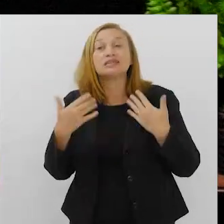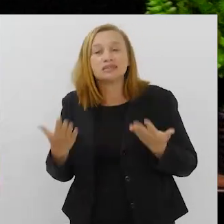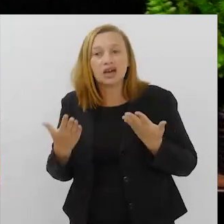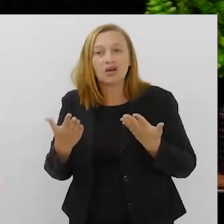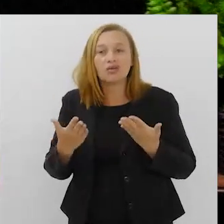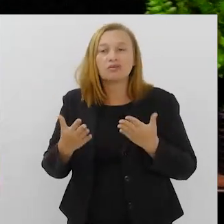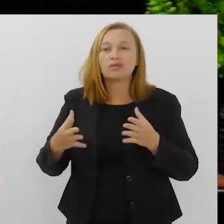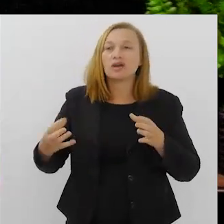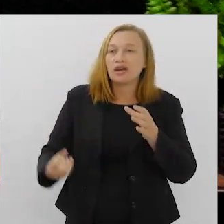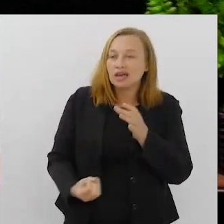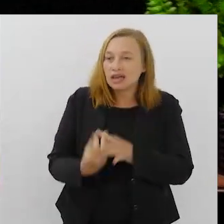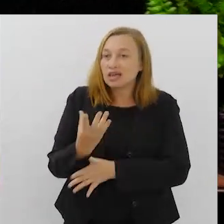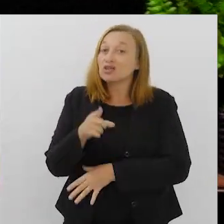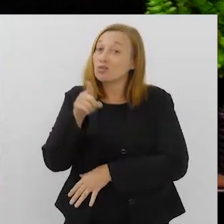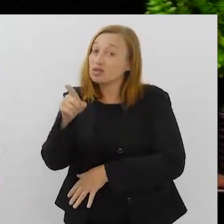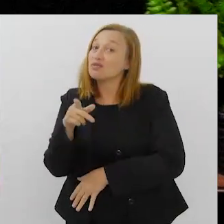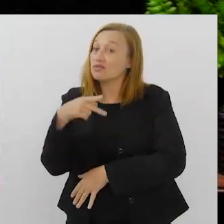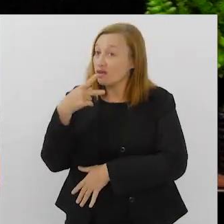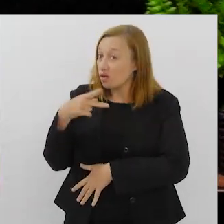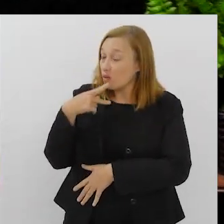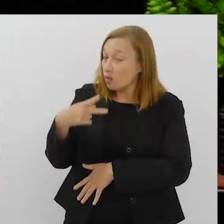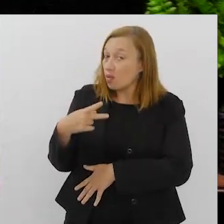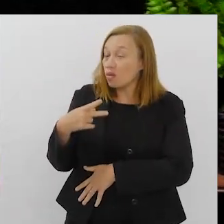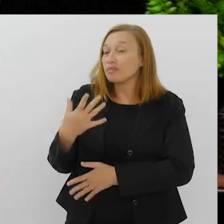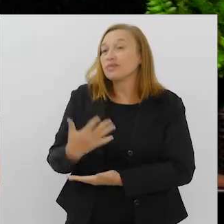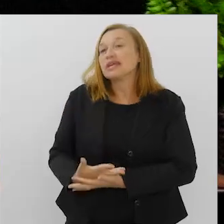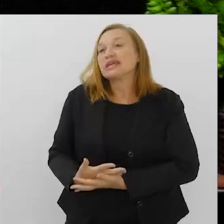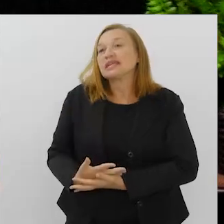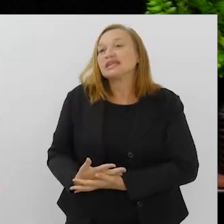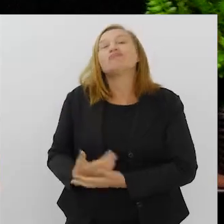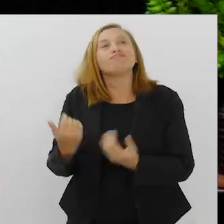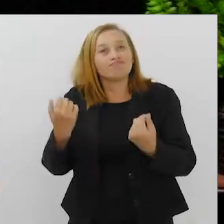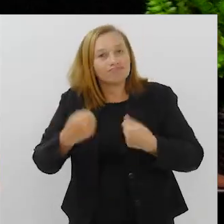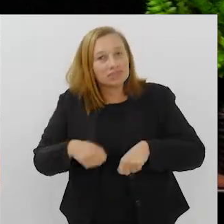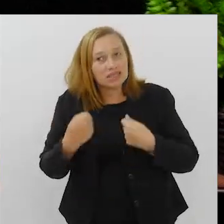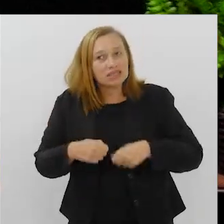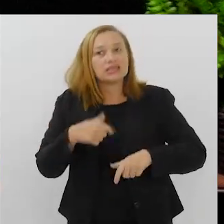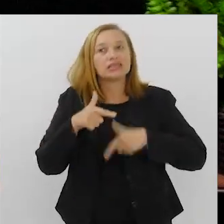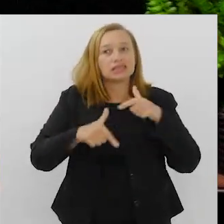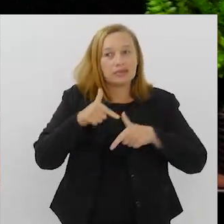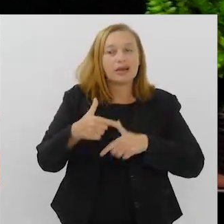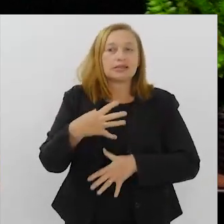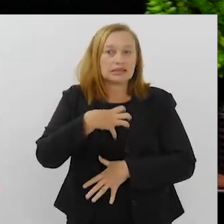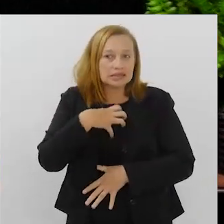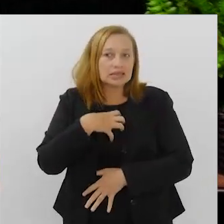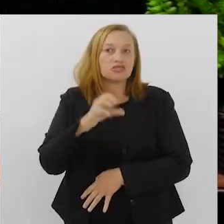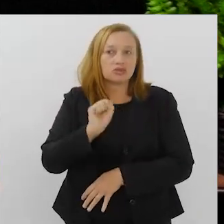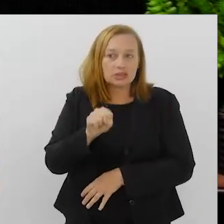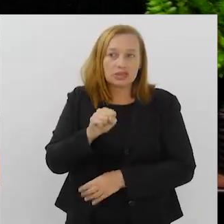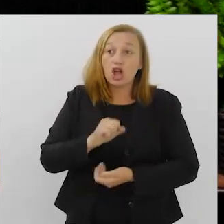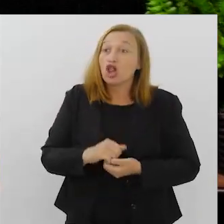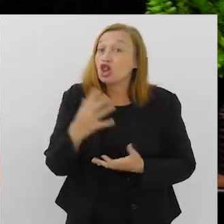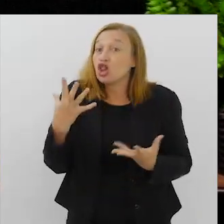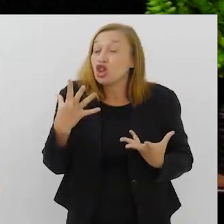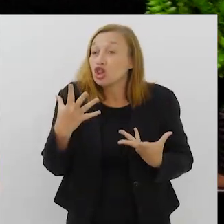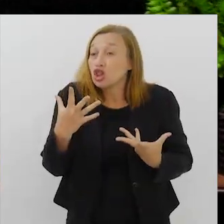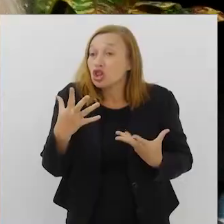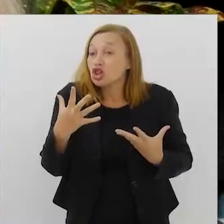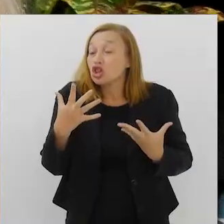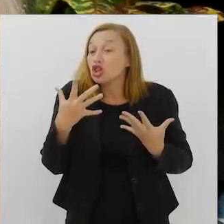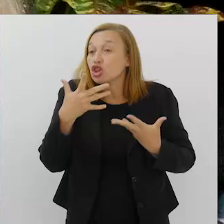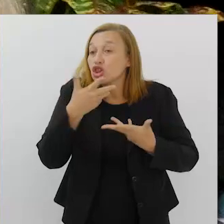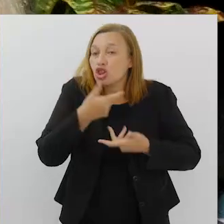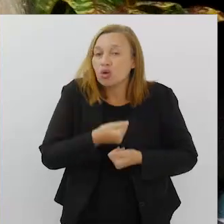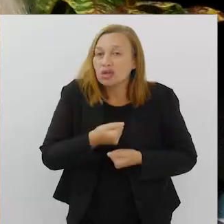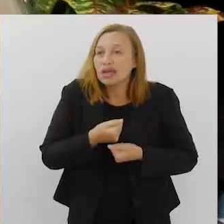Então, é uma construção, como você falou, né, e a gente precisa trabalhar nesse sentido, sim. Nossa, mas